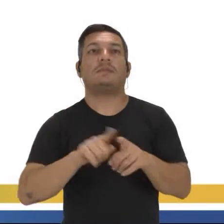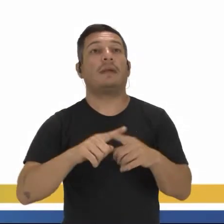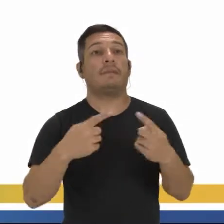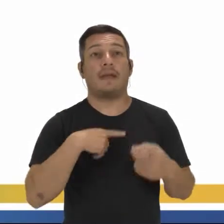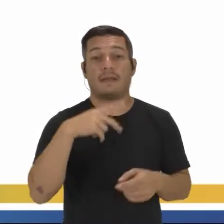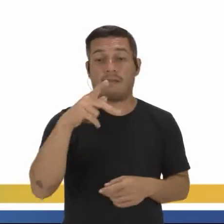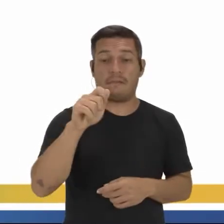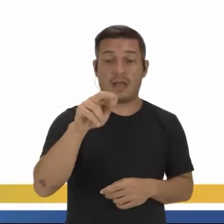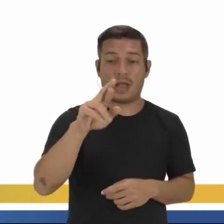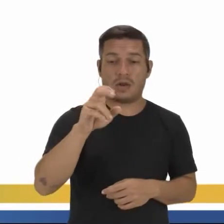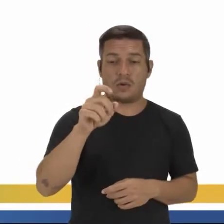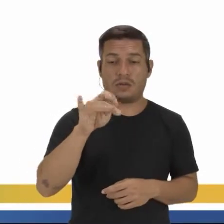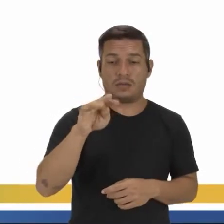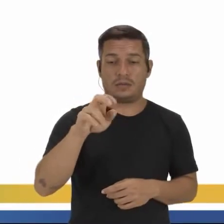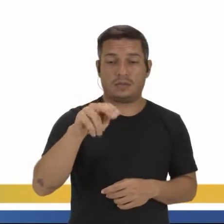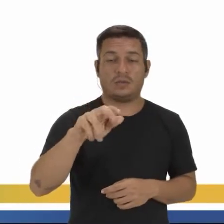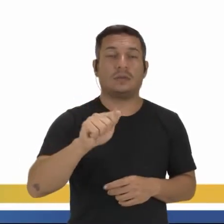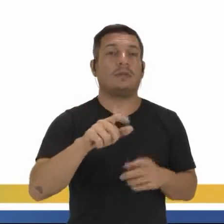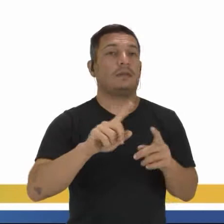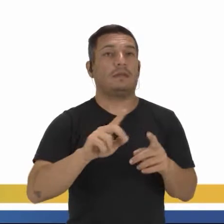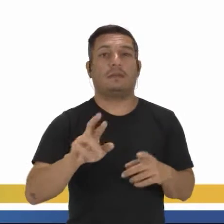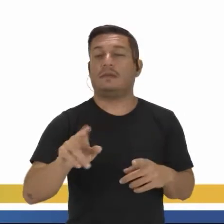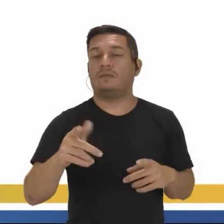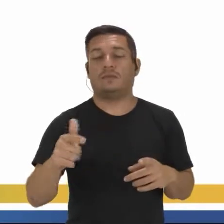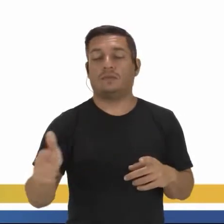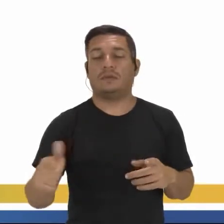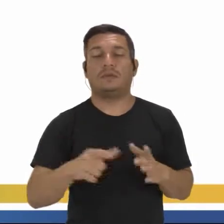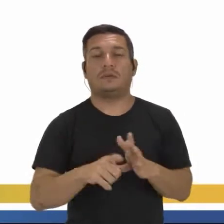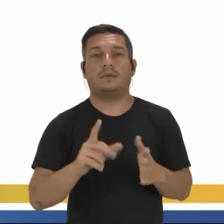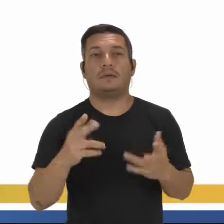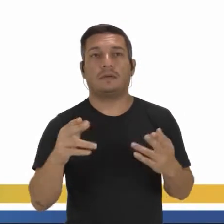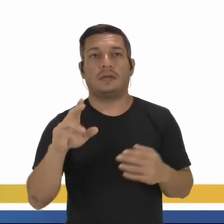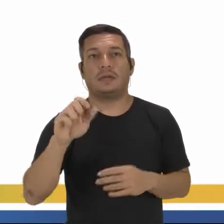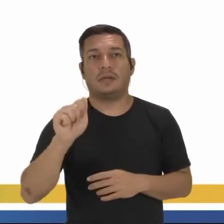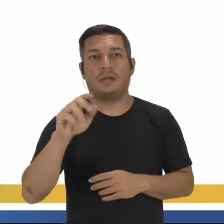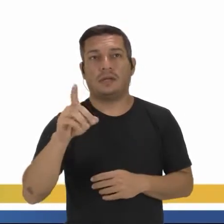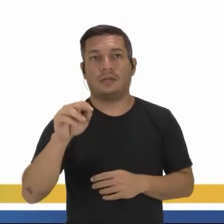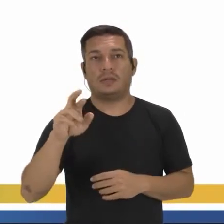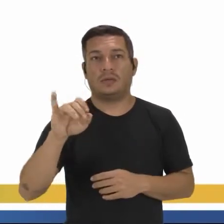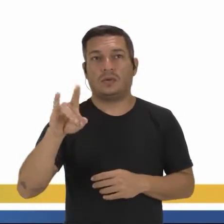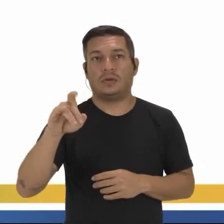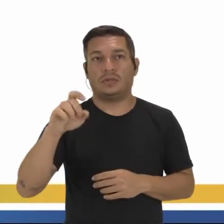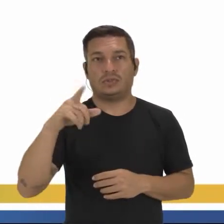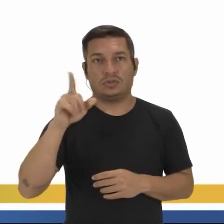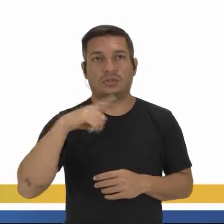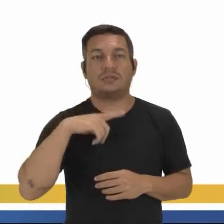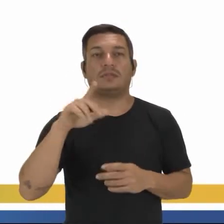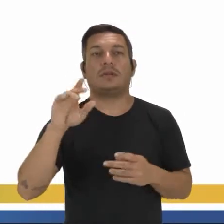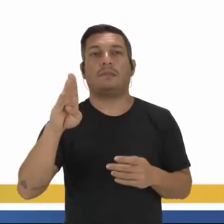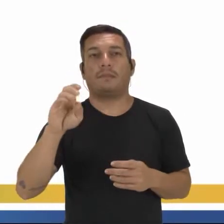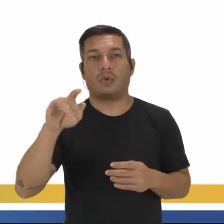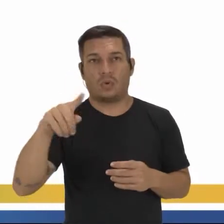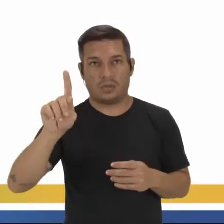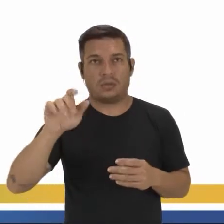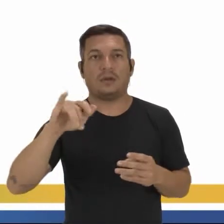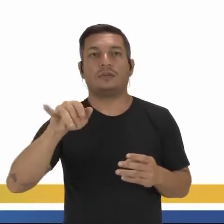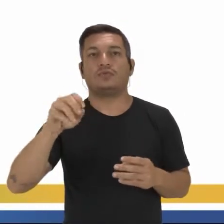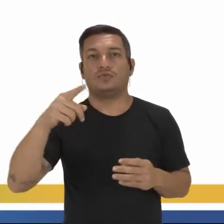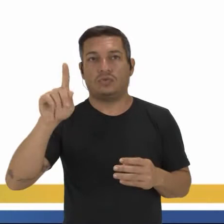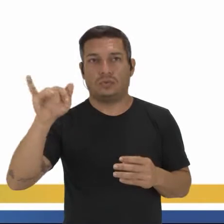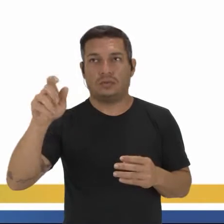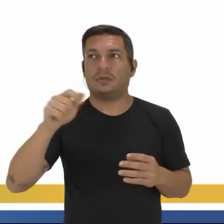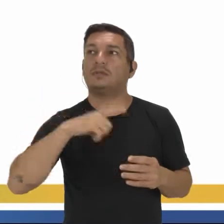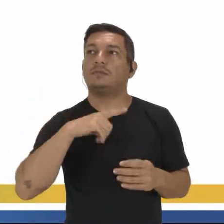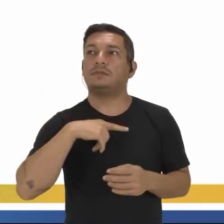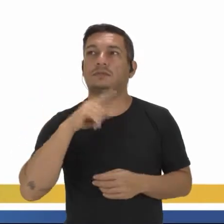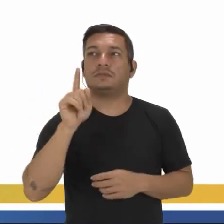paroxítonas não. Como era antes então? Androide tinha acento, boia, joia. Eu até faltou